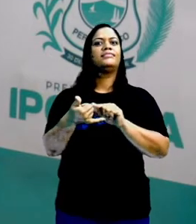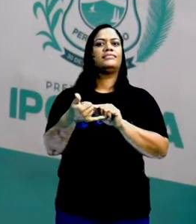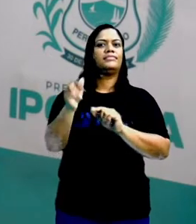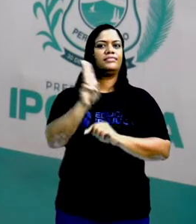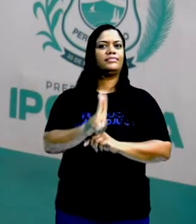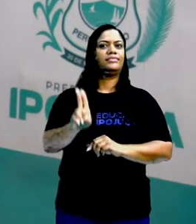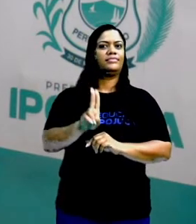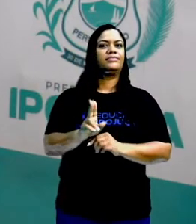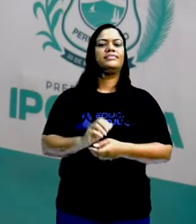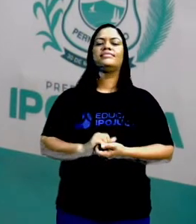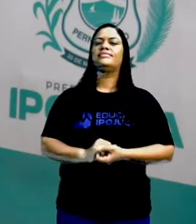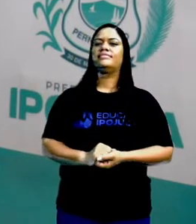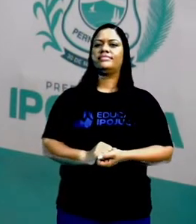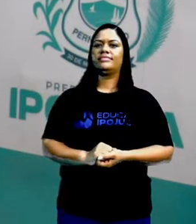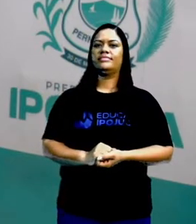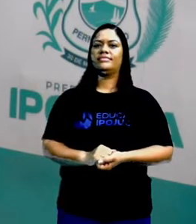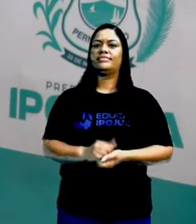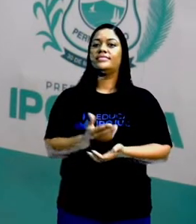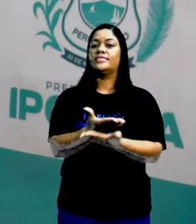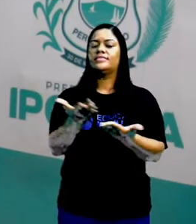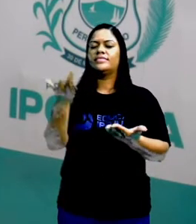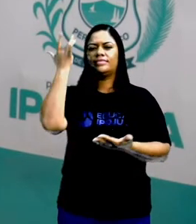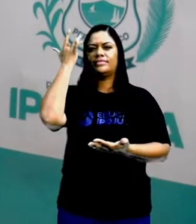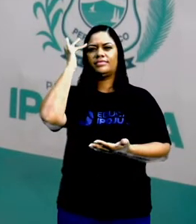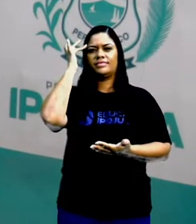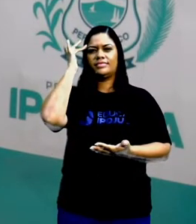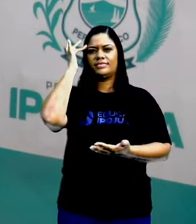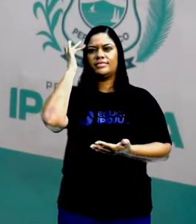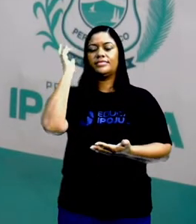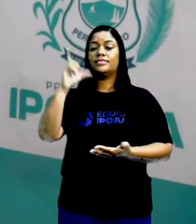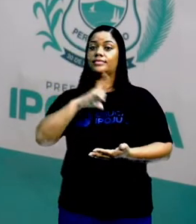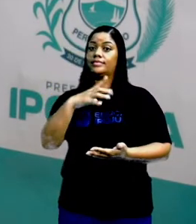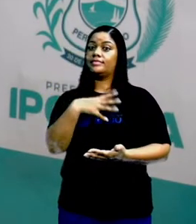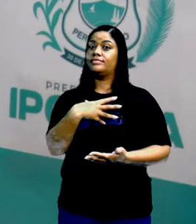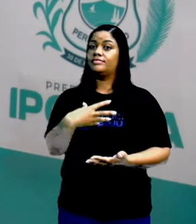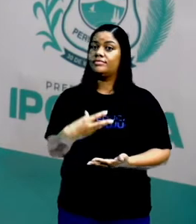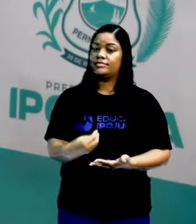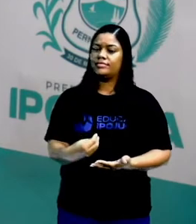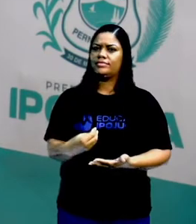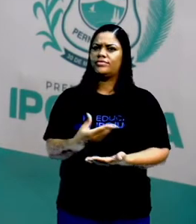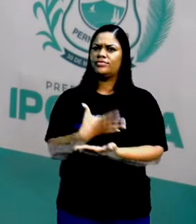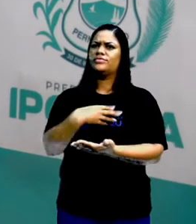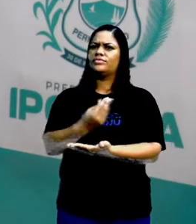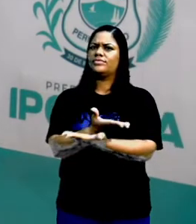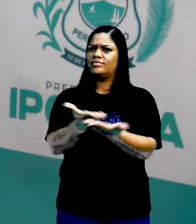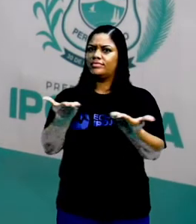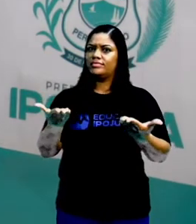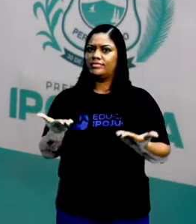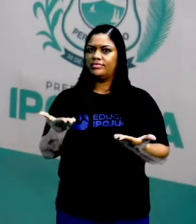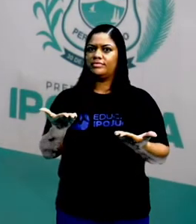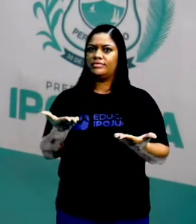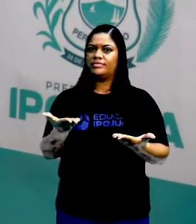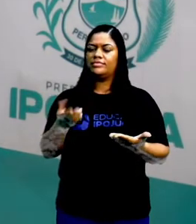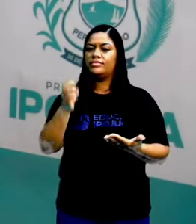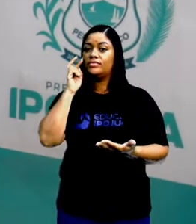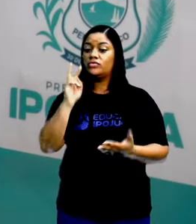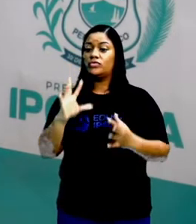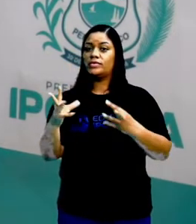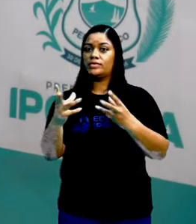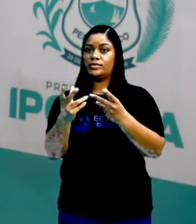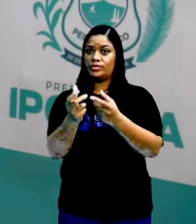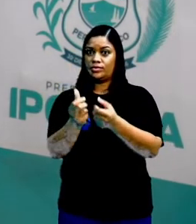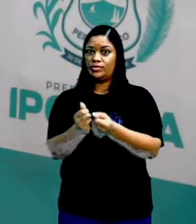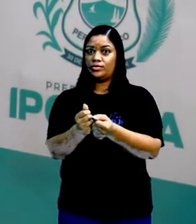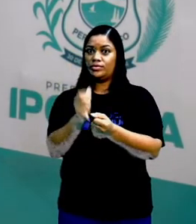celular? Tá? O que é que vocês acham, para quem tem filho aí, os filhos de vocês? Vocês acompanham o que